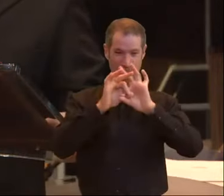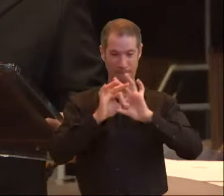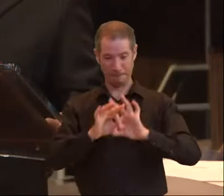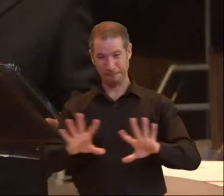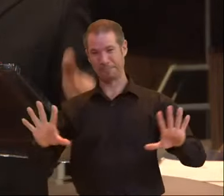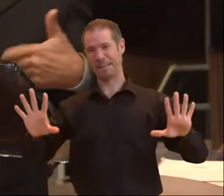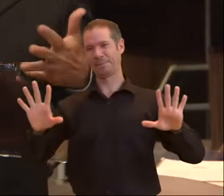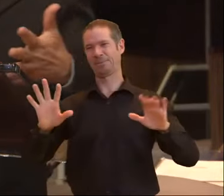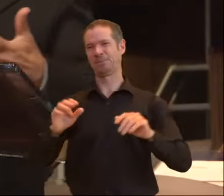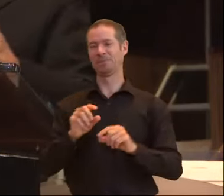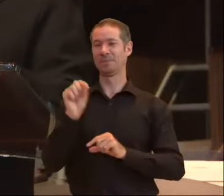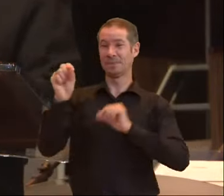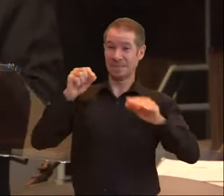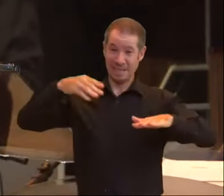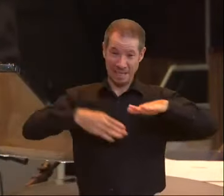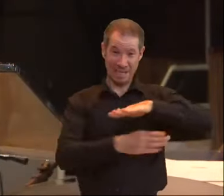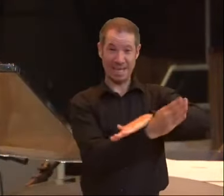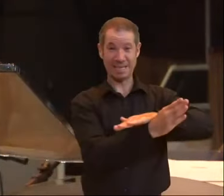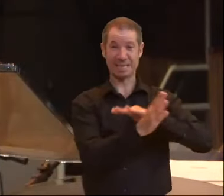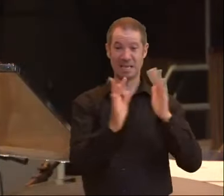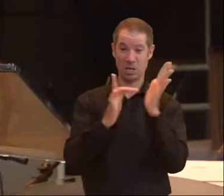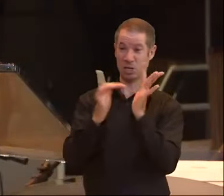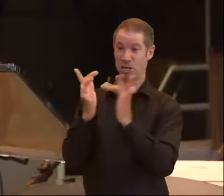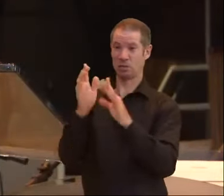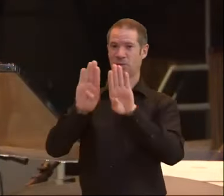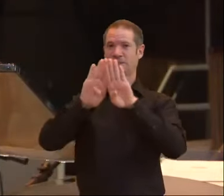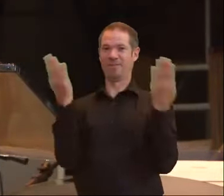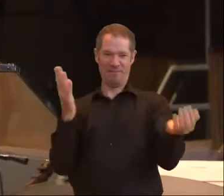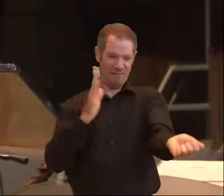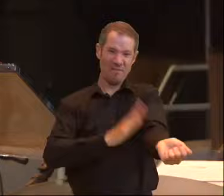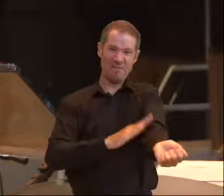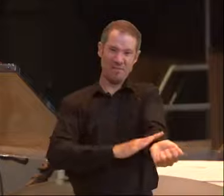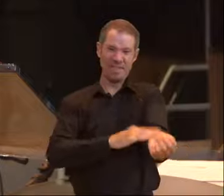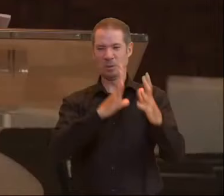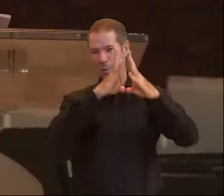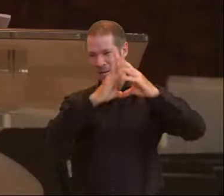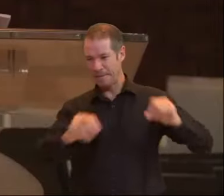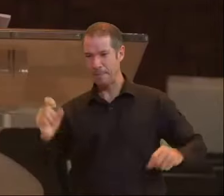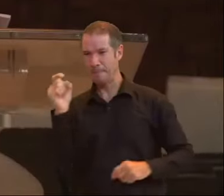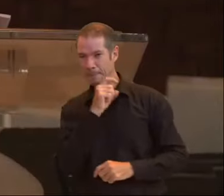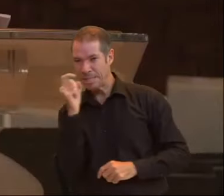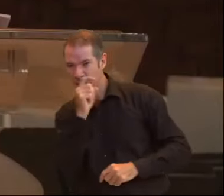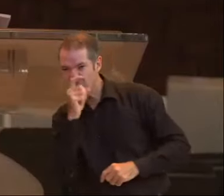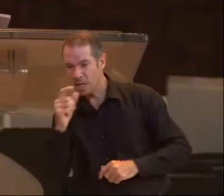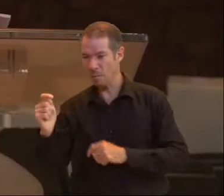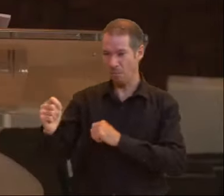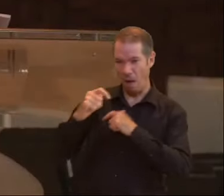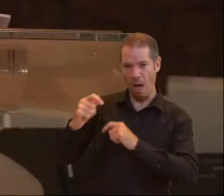libertos. Quem entra por mim é liberto do vício, da mentira, do engano,